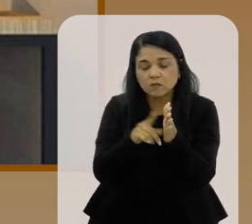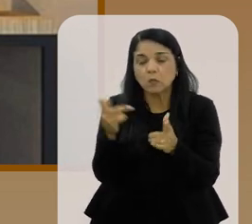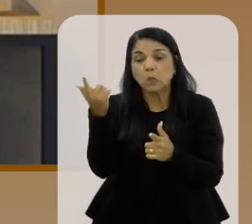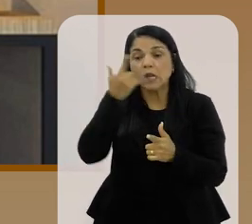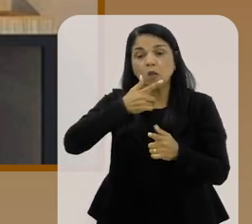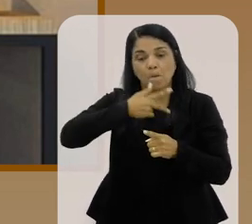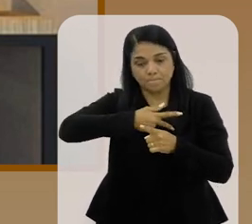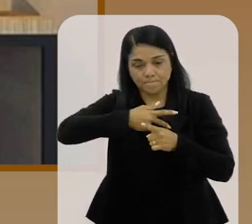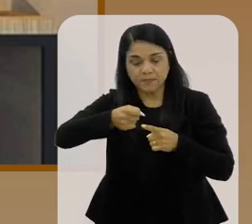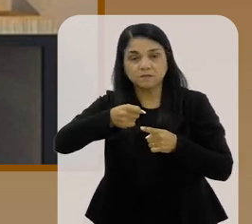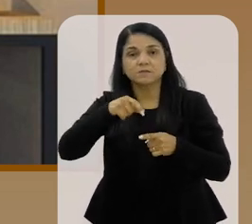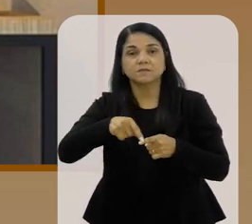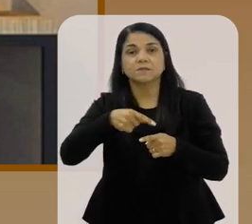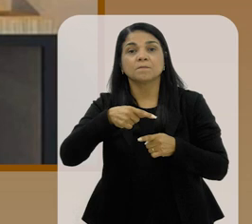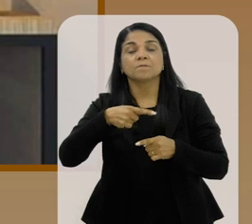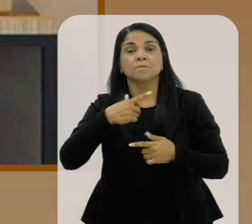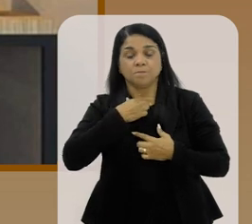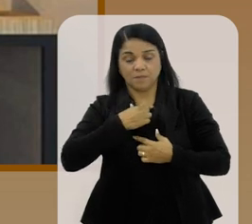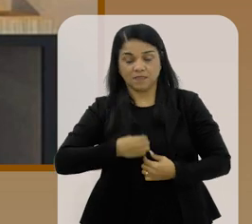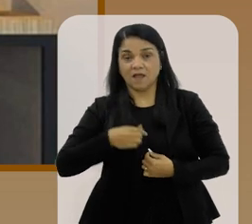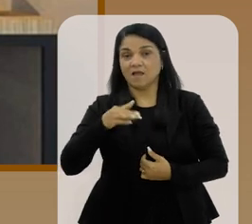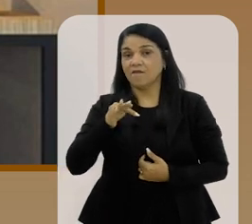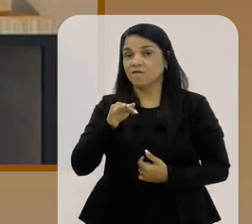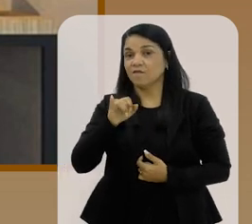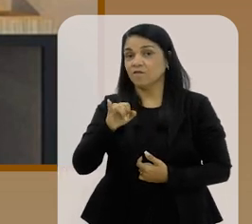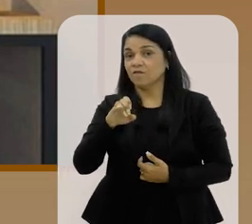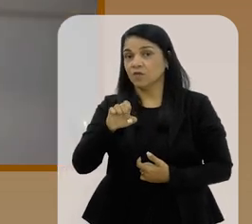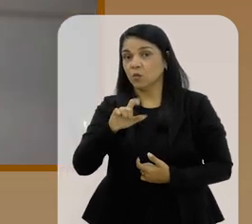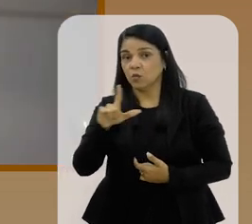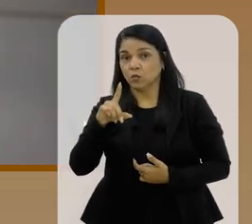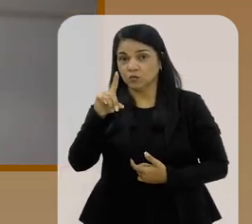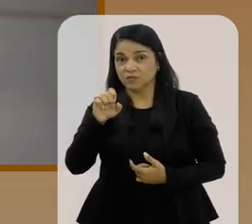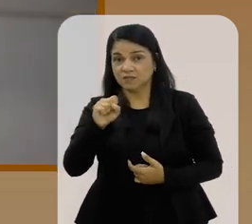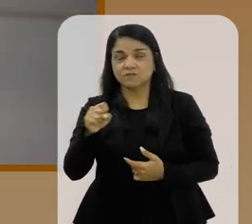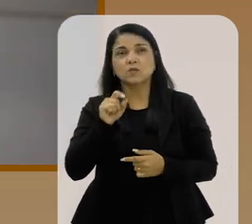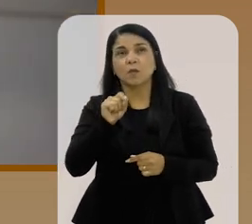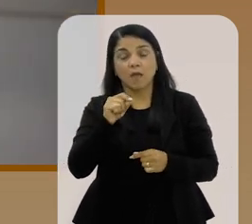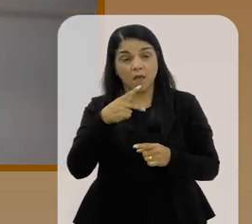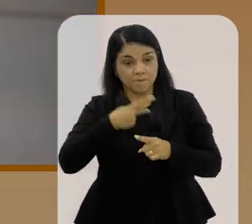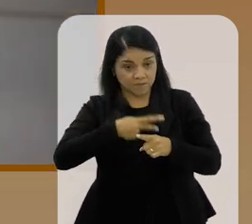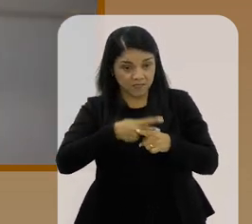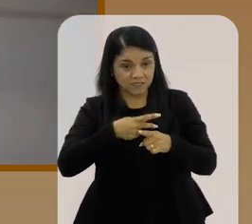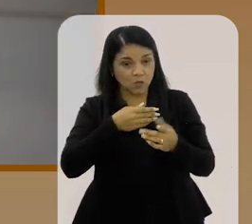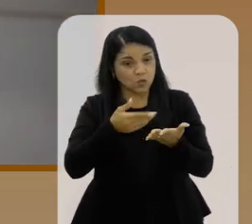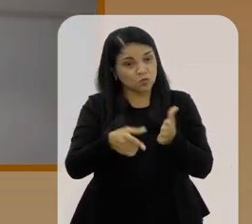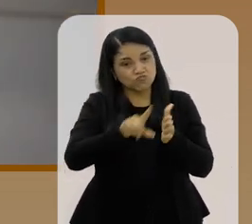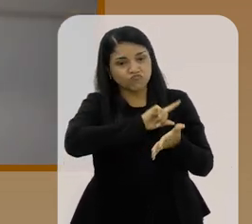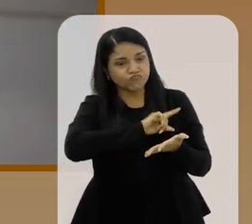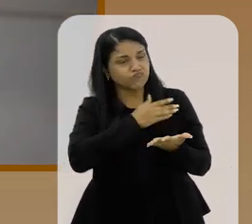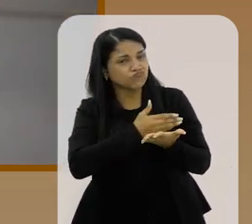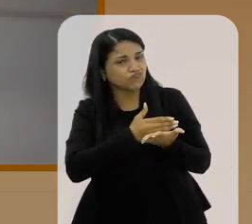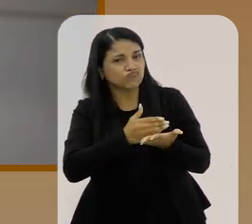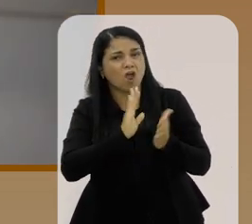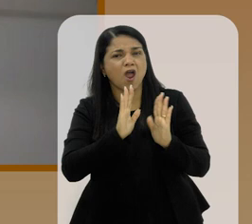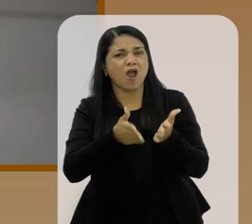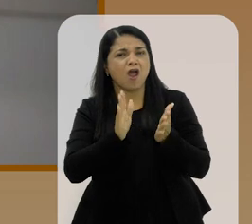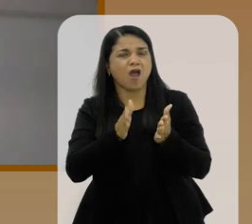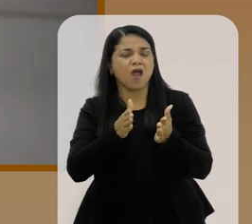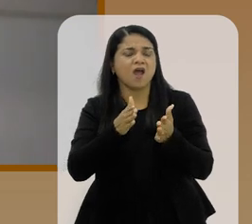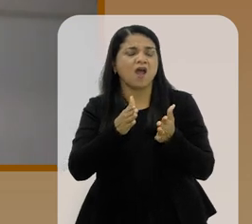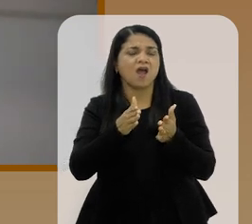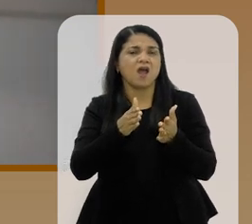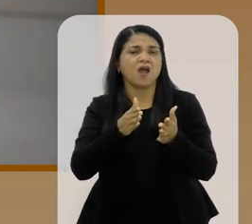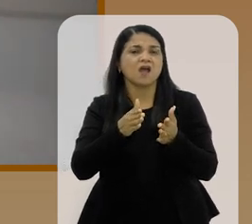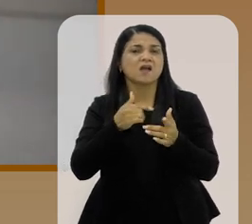debruçando quando você ganhou a medalha Fields? A premiação foi pelo que eu tinha feito desde o início, então não era sobre o que eu estava